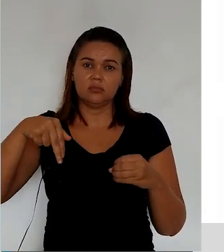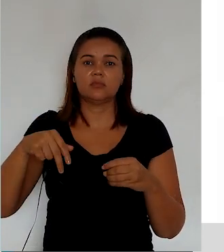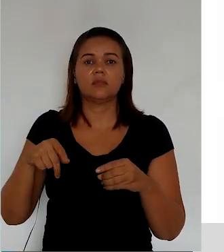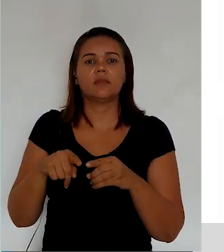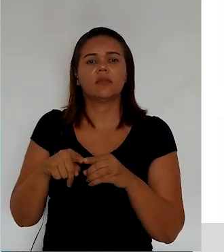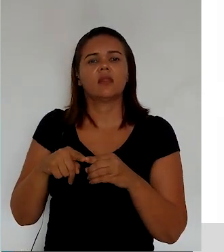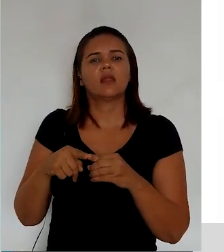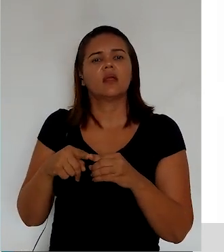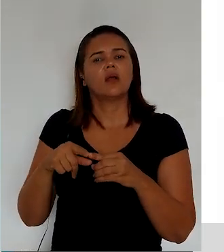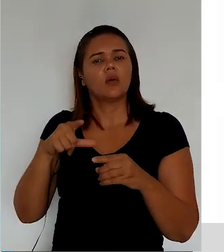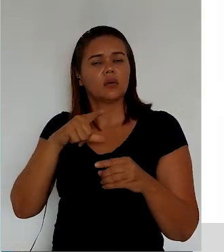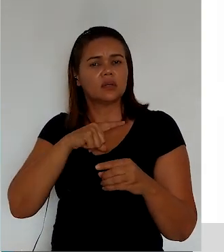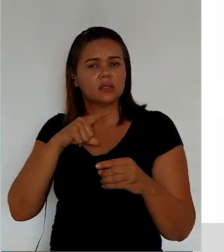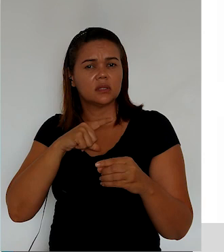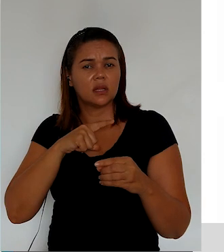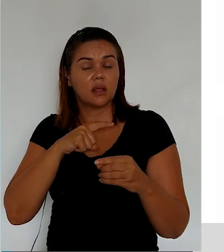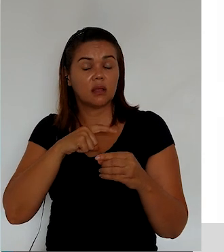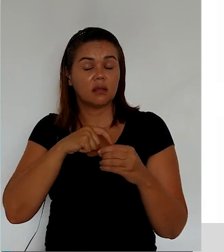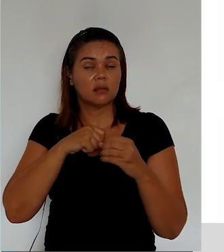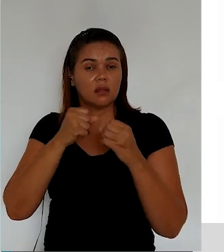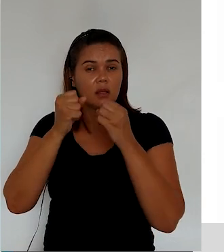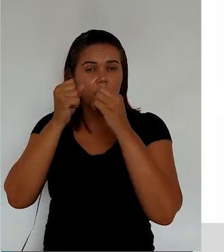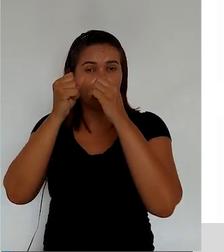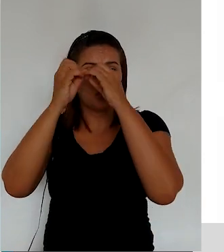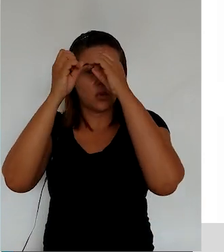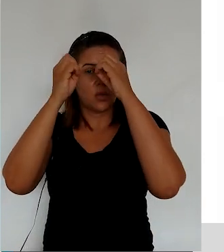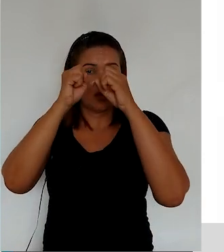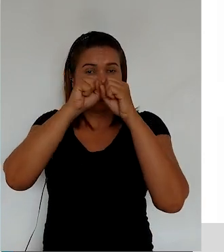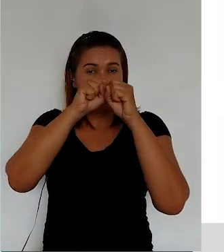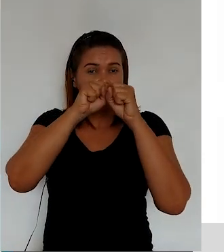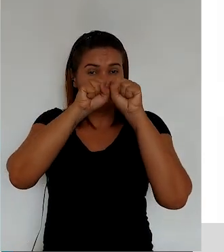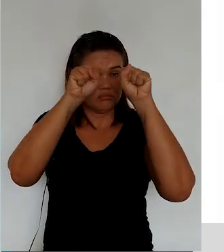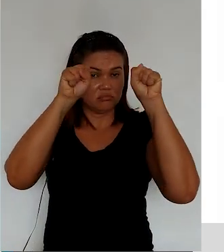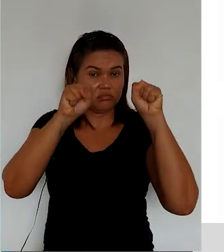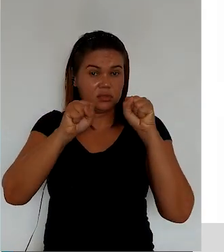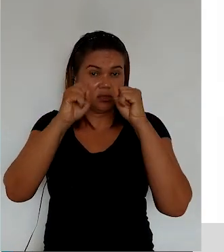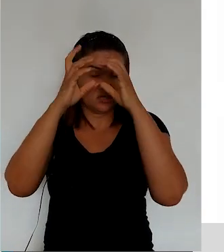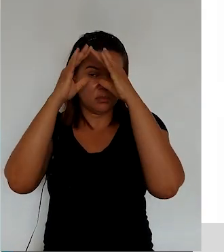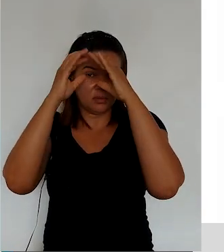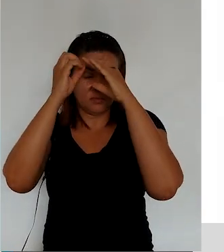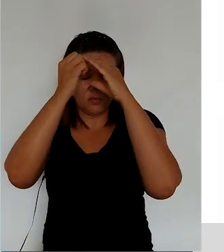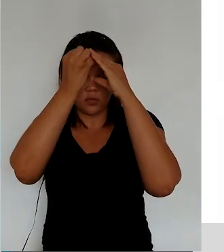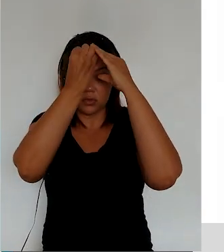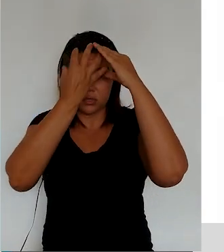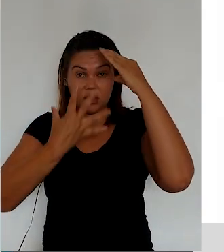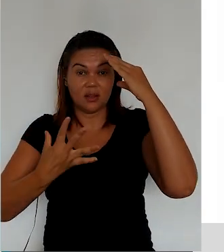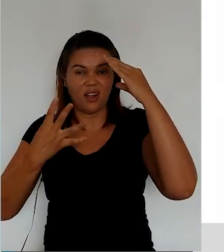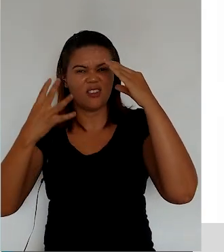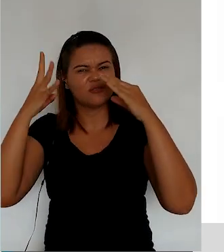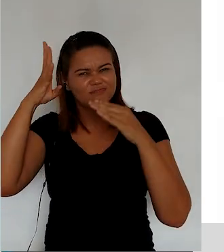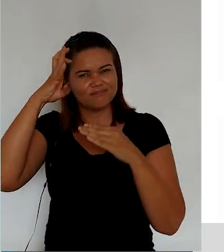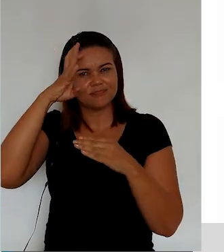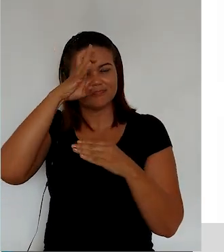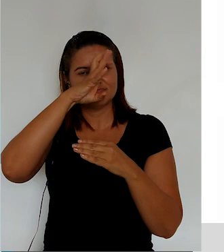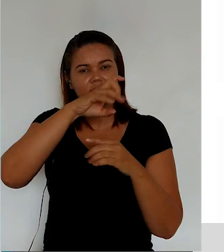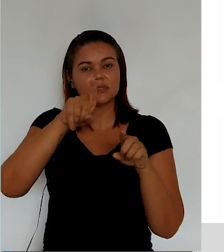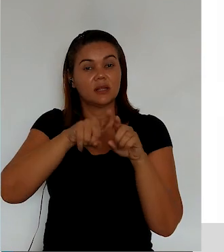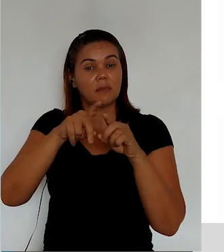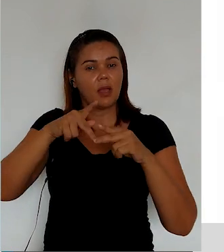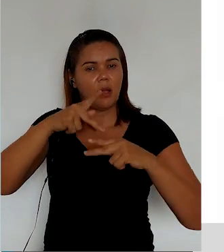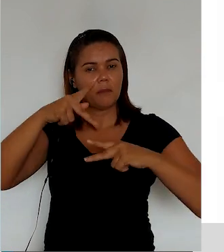pelos oligodendrócitos são mais complexos e as proteínas expressas